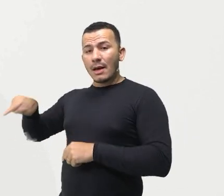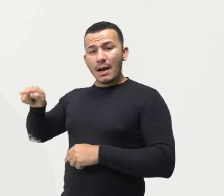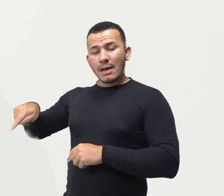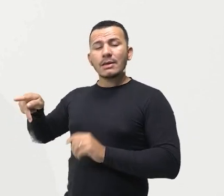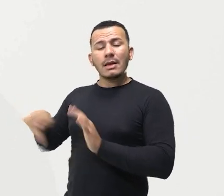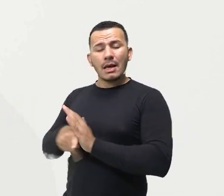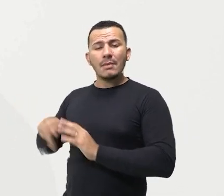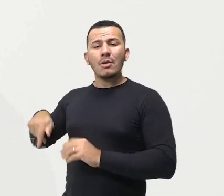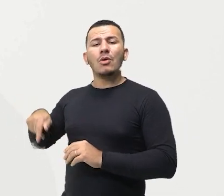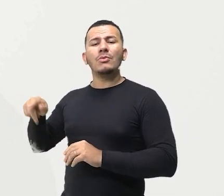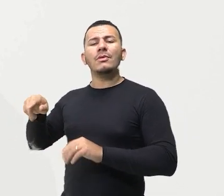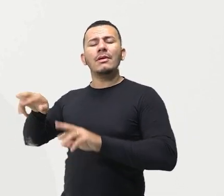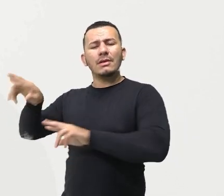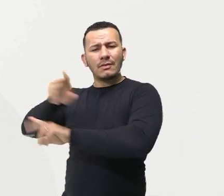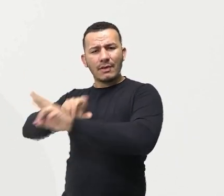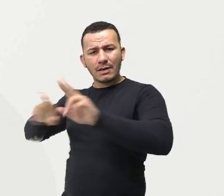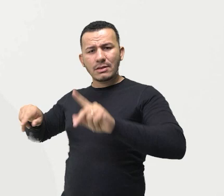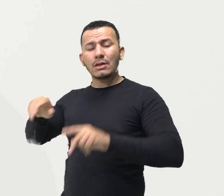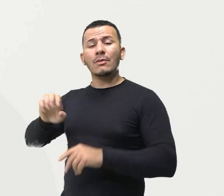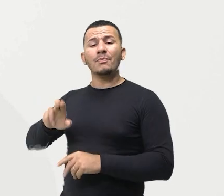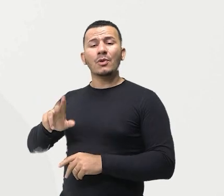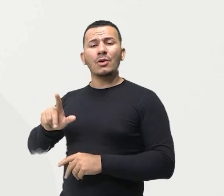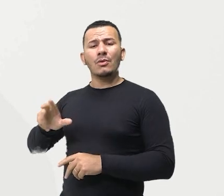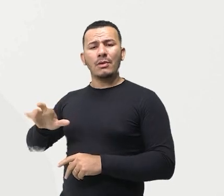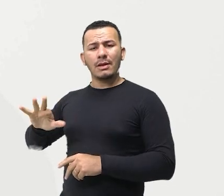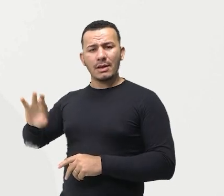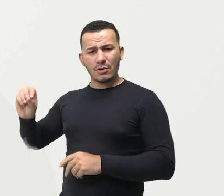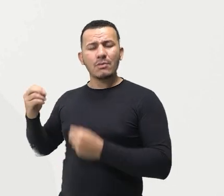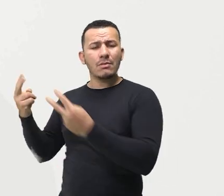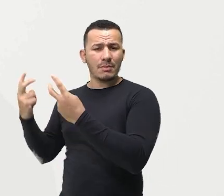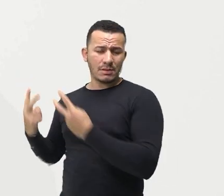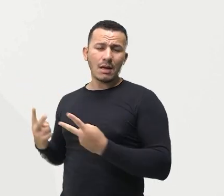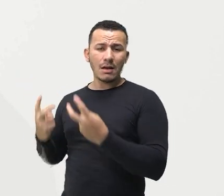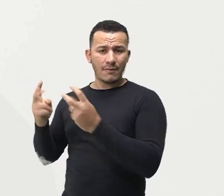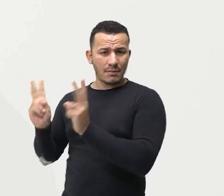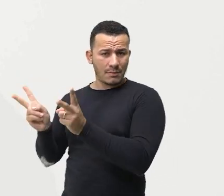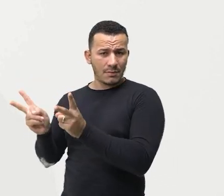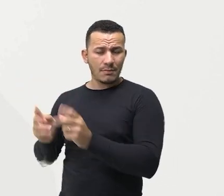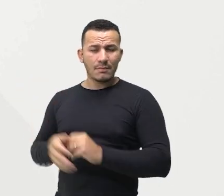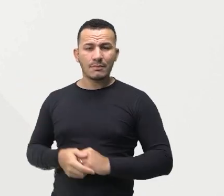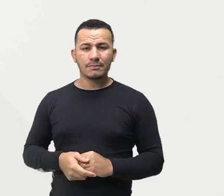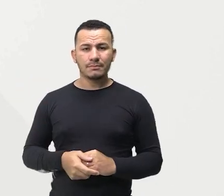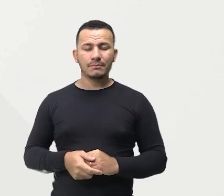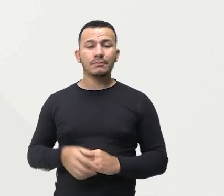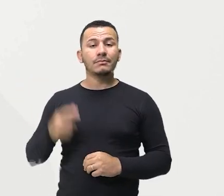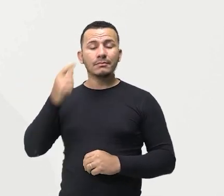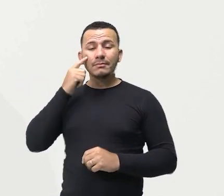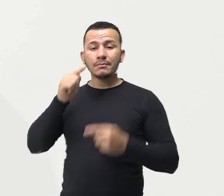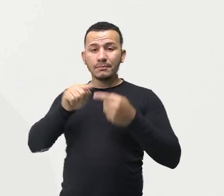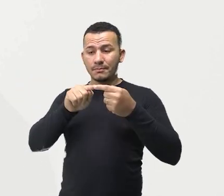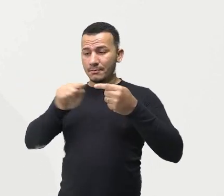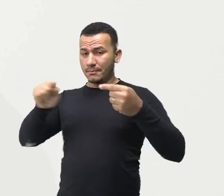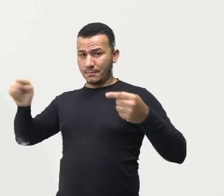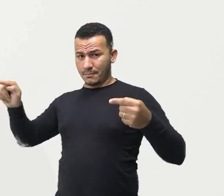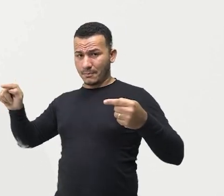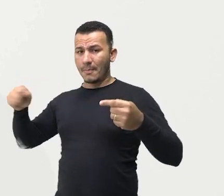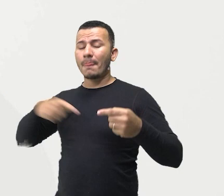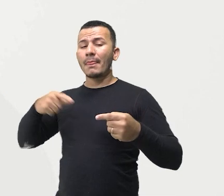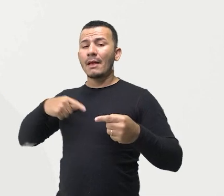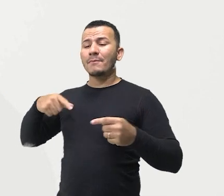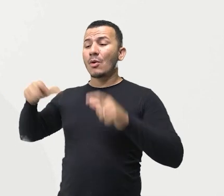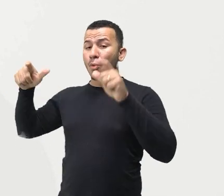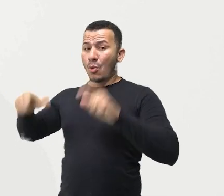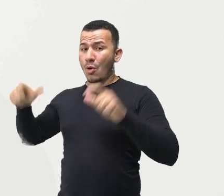essas peças diferenciadas, certo? Observe que na primeira linha, o primeiro verso, ó, na gaveta da cômoda, ele já